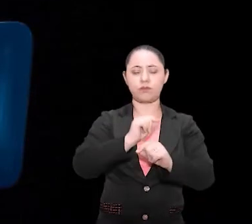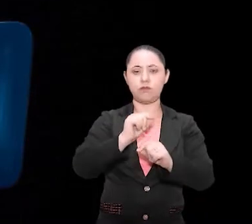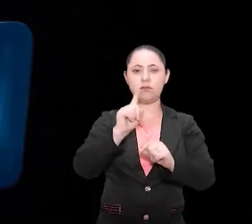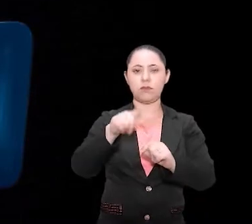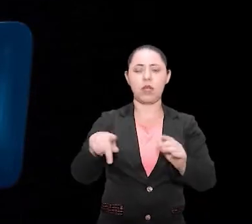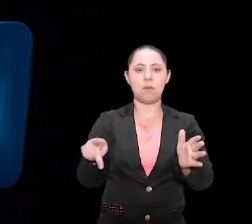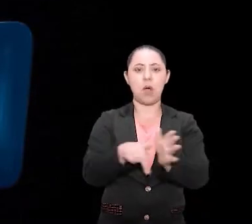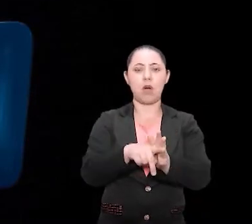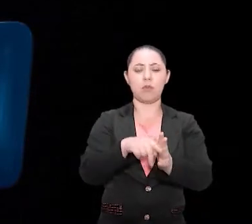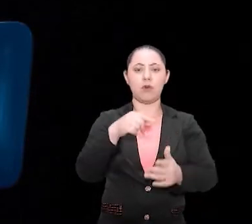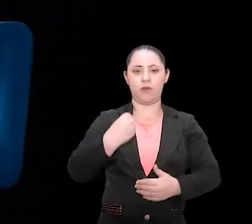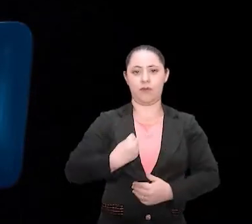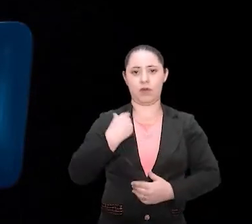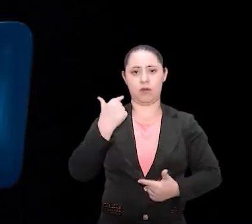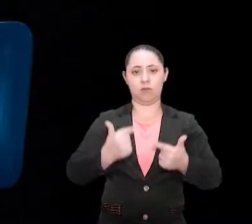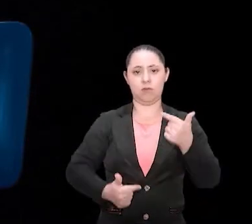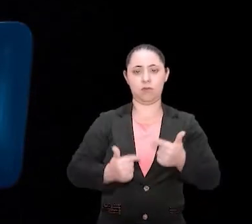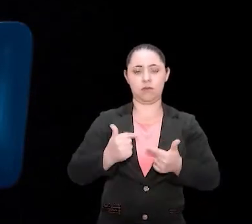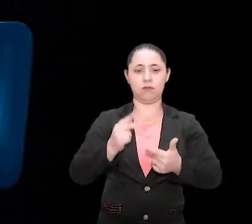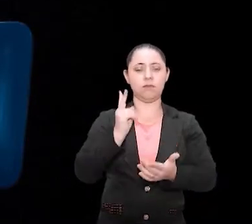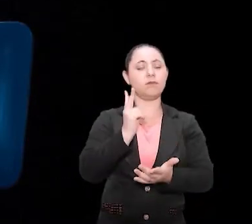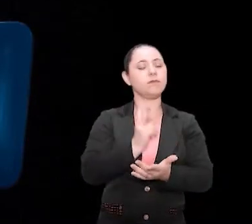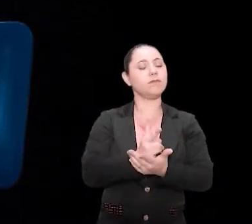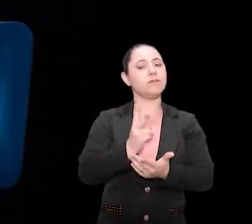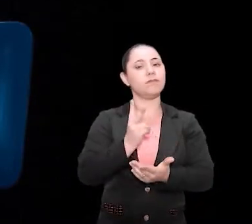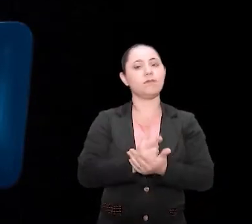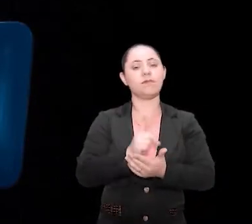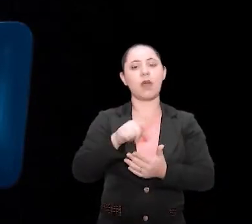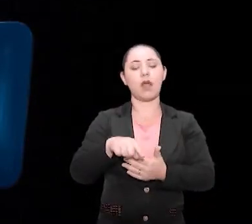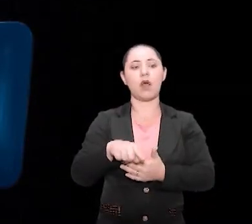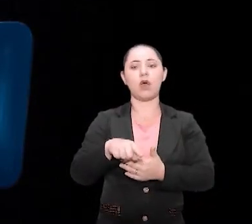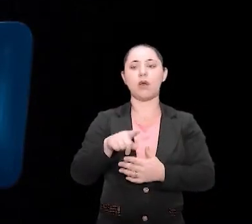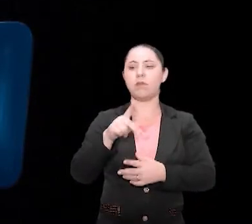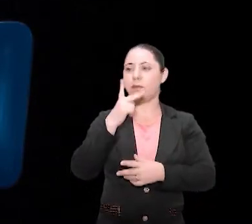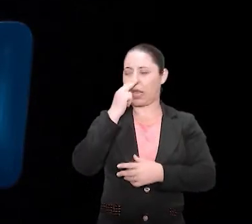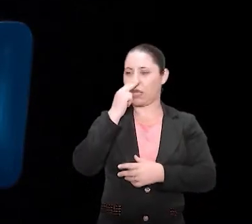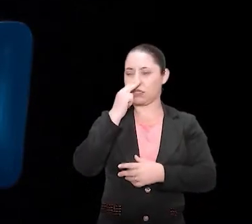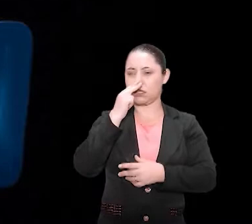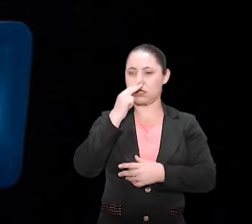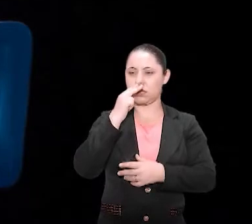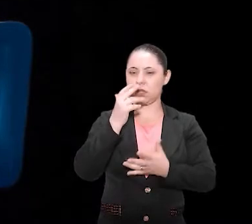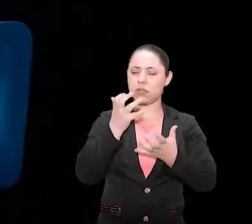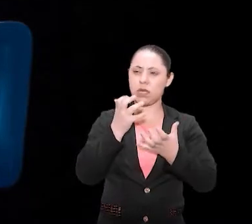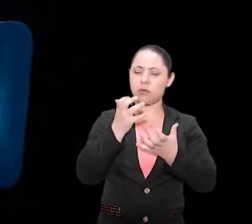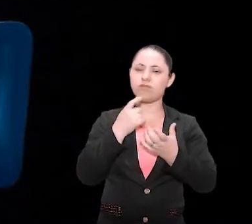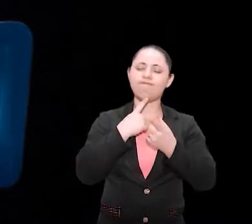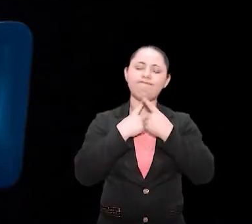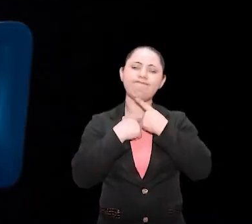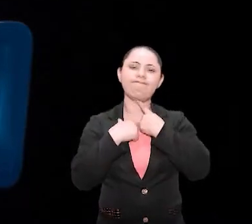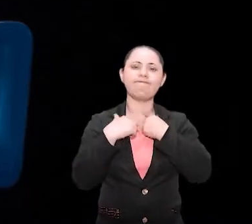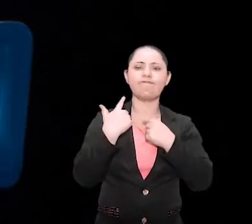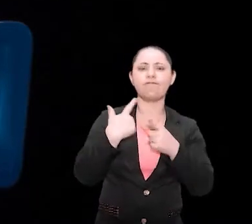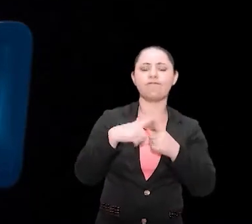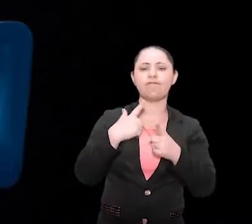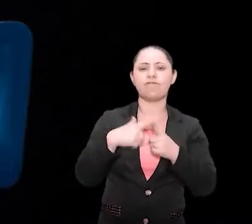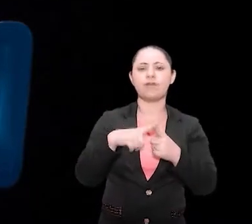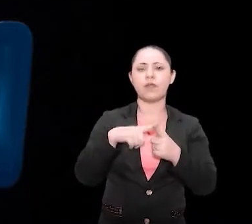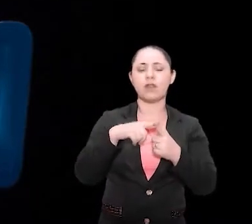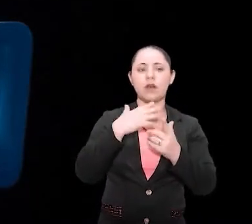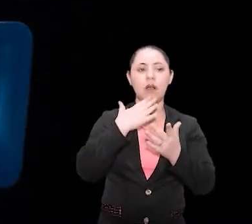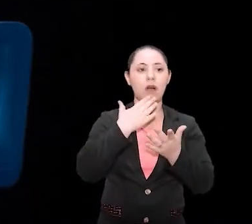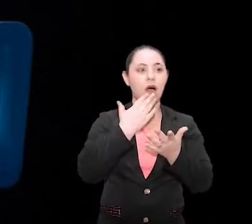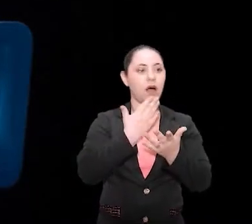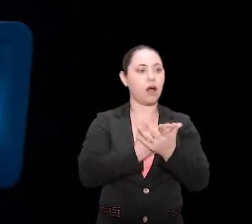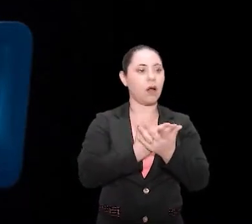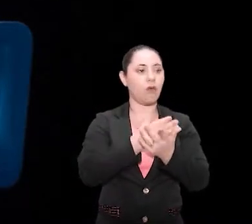da vida pública sempre foi um grande chamariz para mim, talvez por essa admiração pelo meu avô,